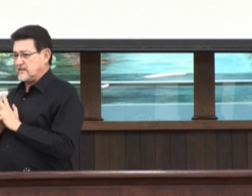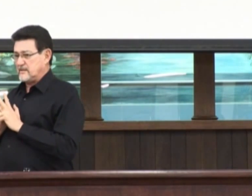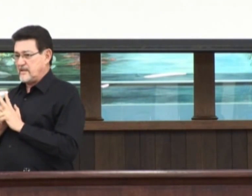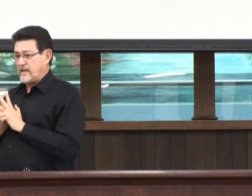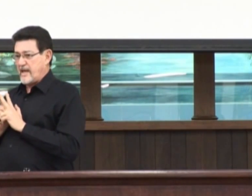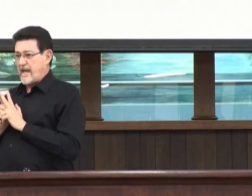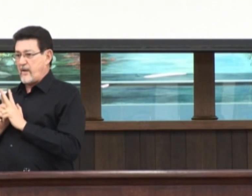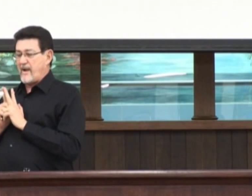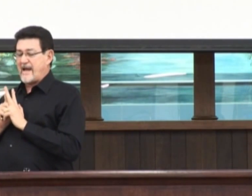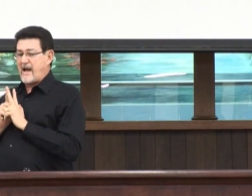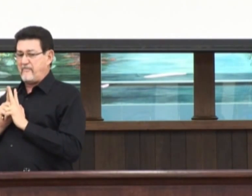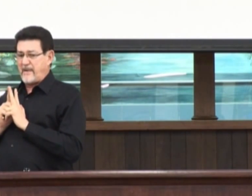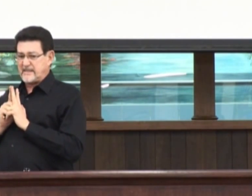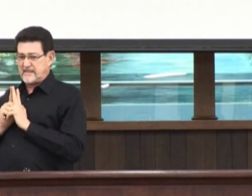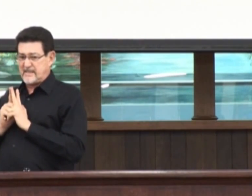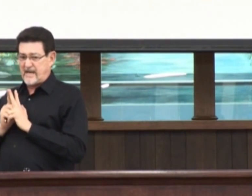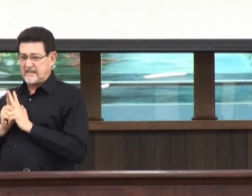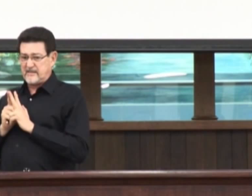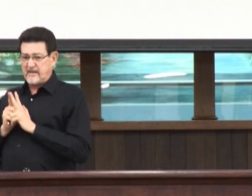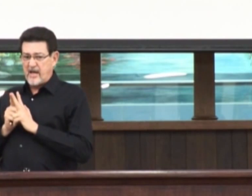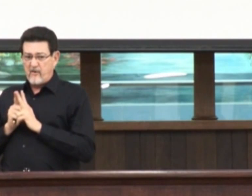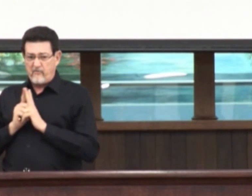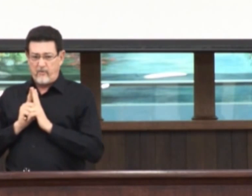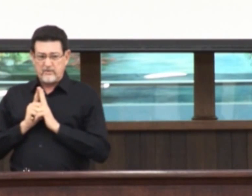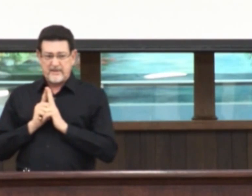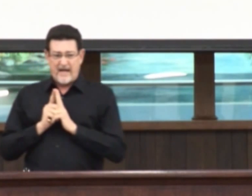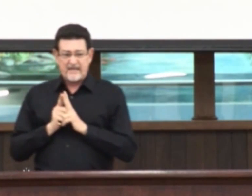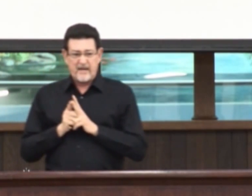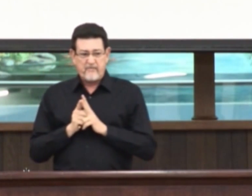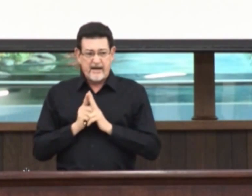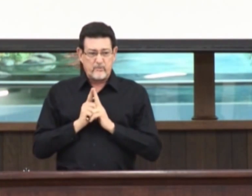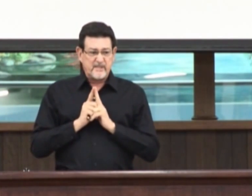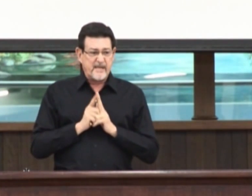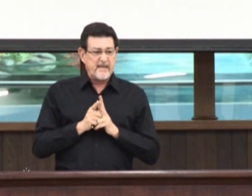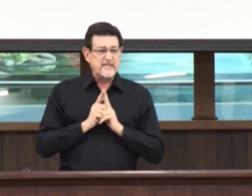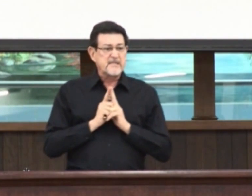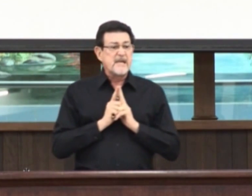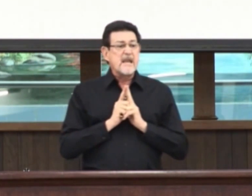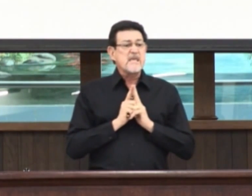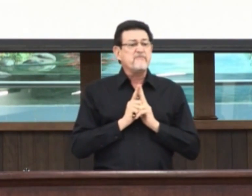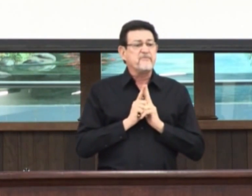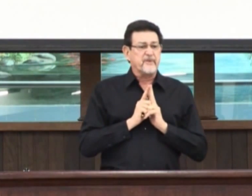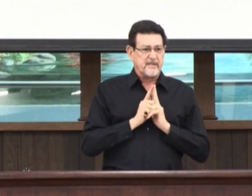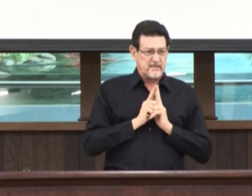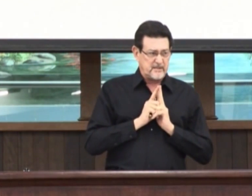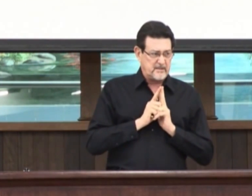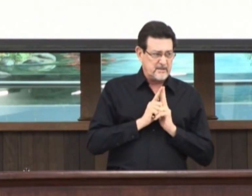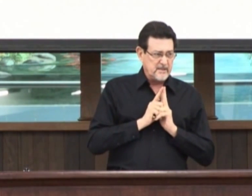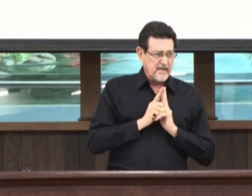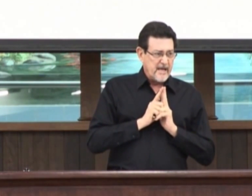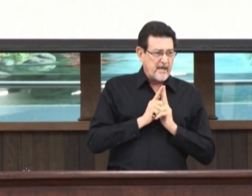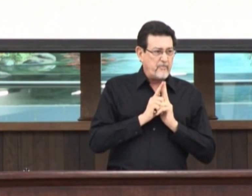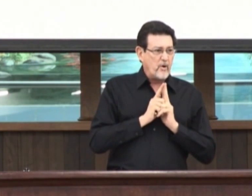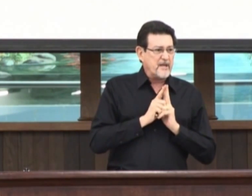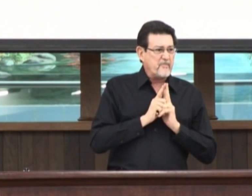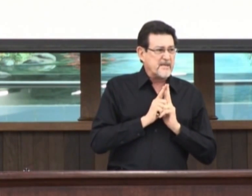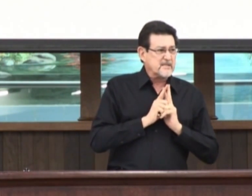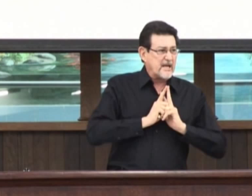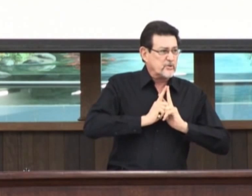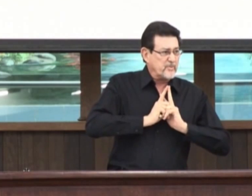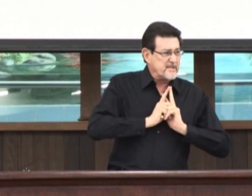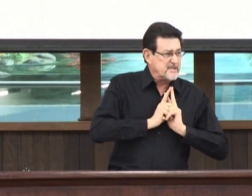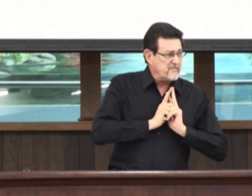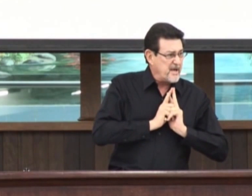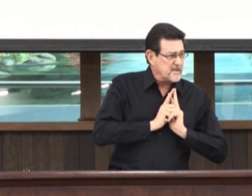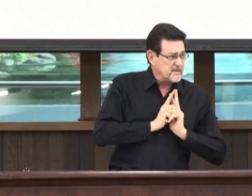Vontade é uma capacidade voltada para os seres livres, que podem